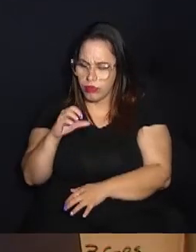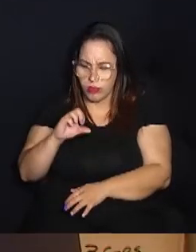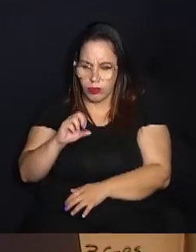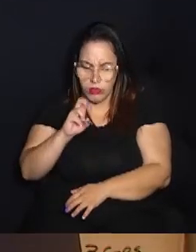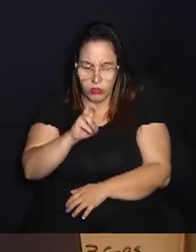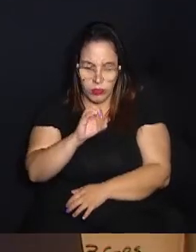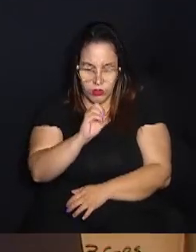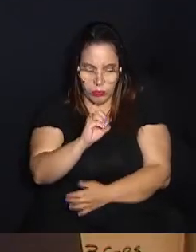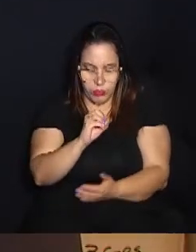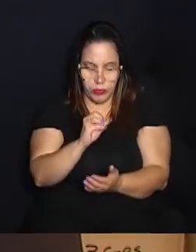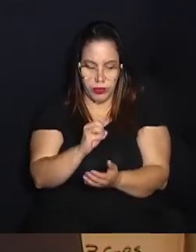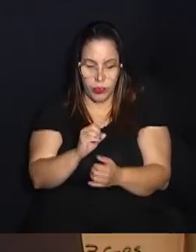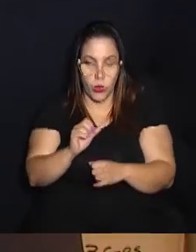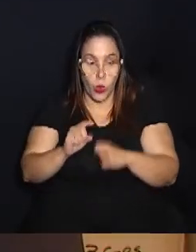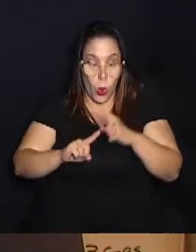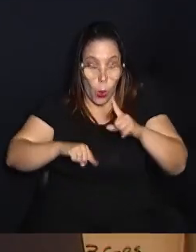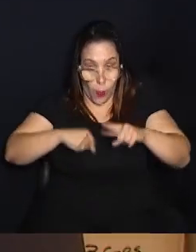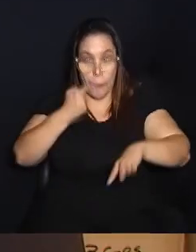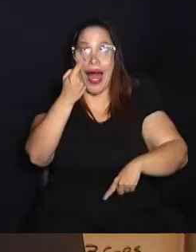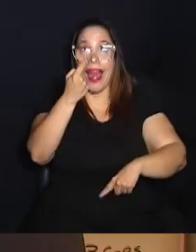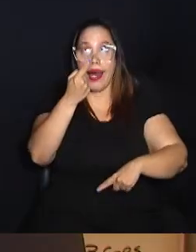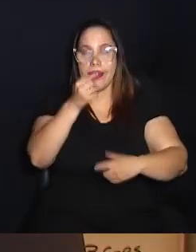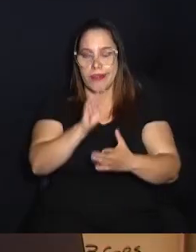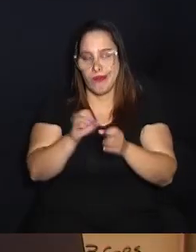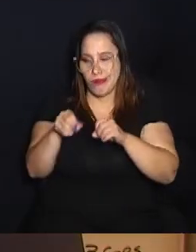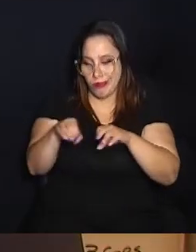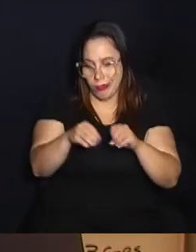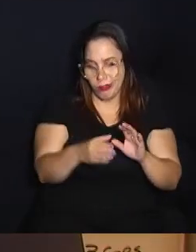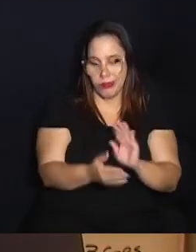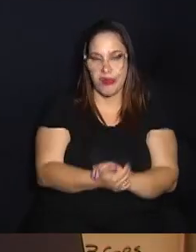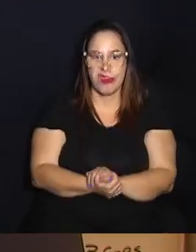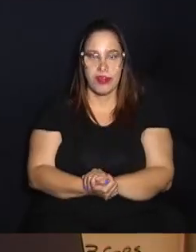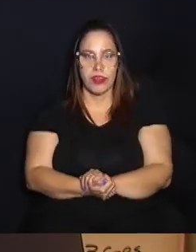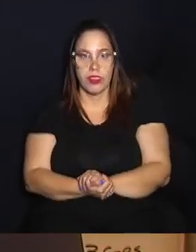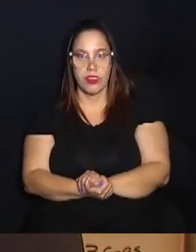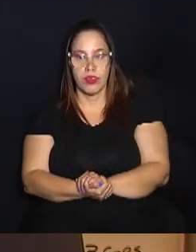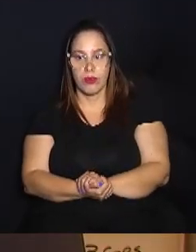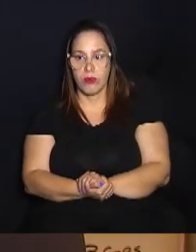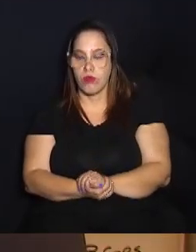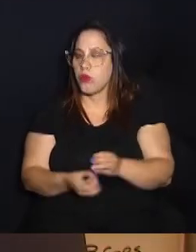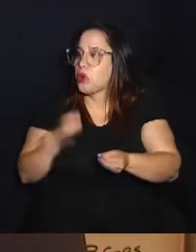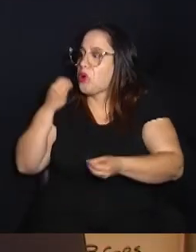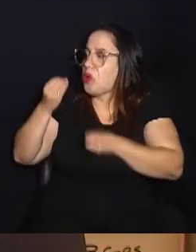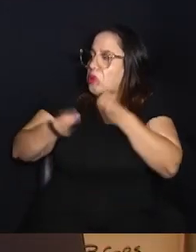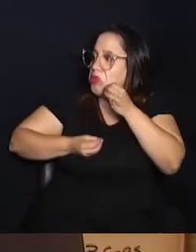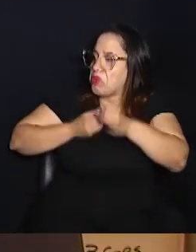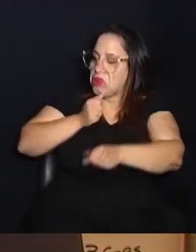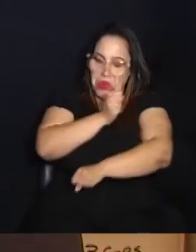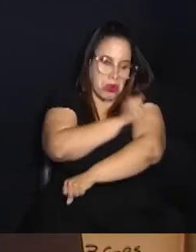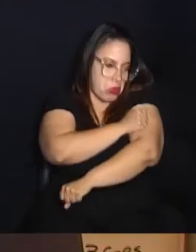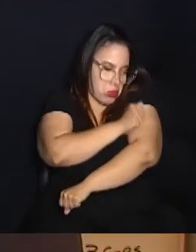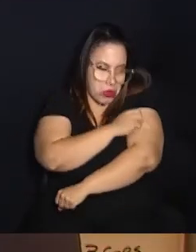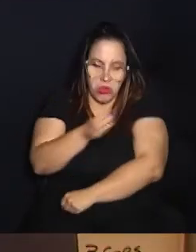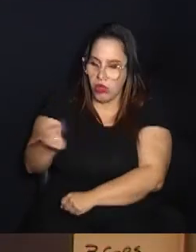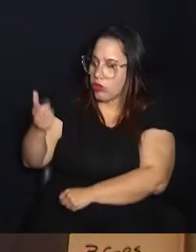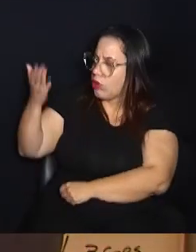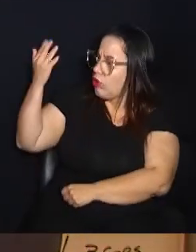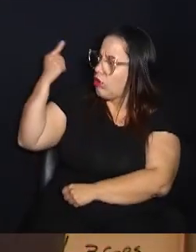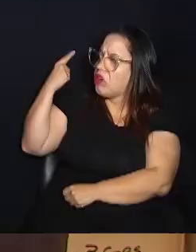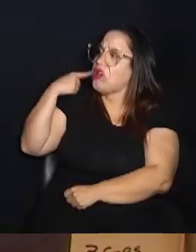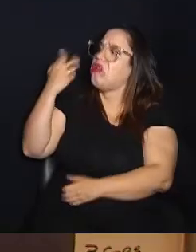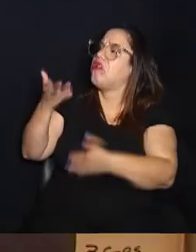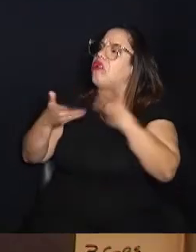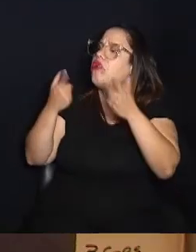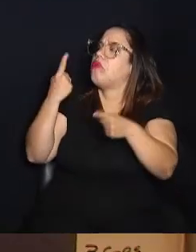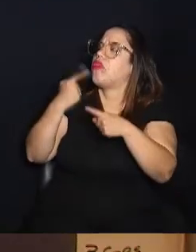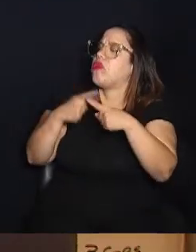de 1950 revoluciona o mundo por meio da educação, André. Como repercutiu entre os estudantes da época, os